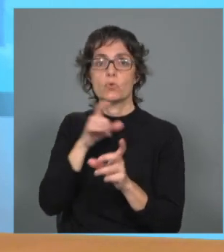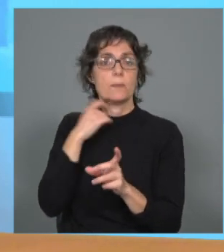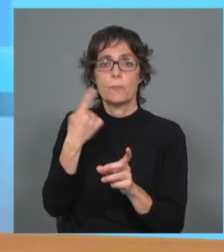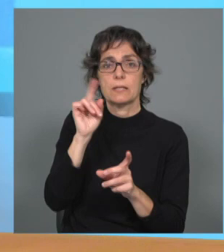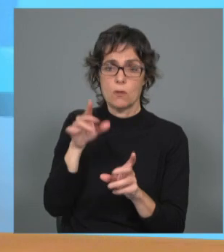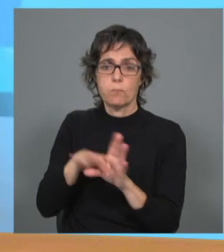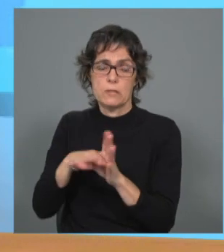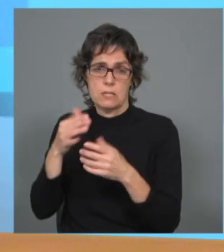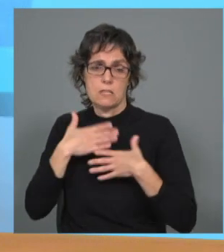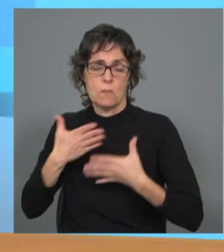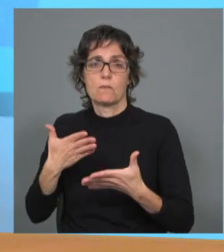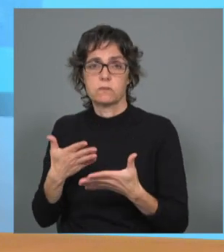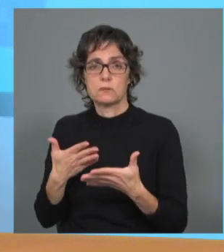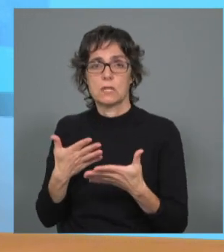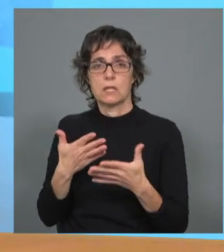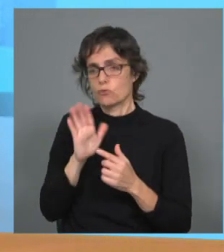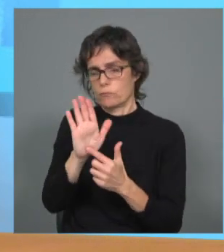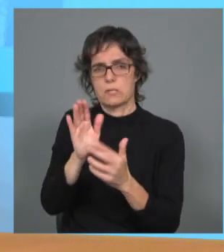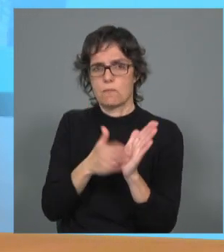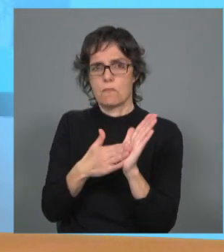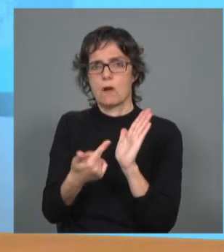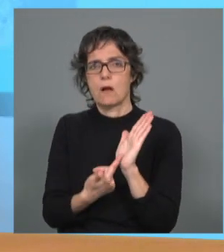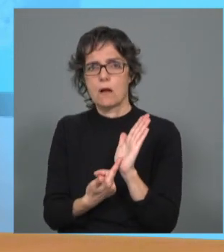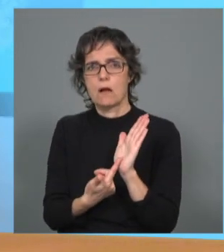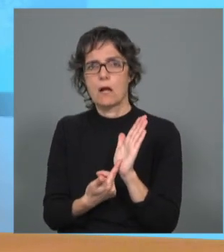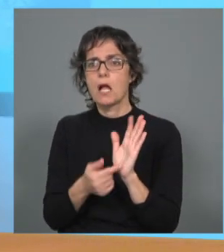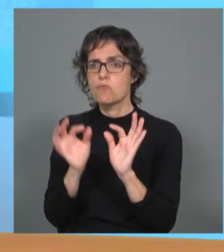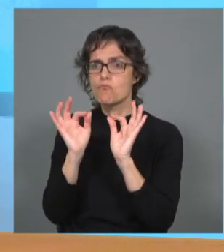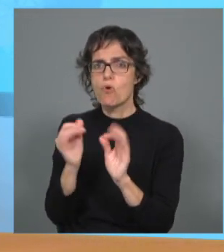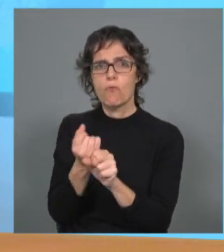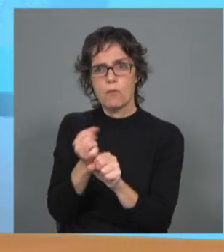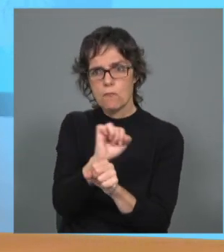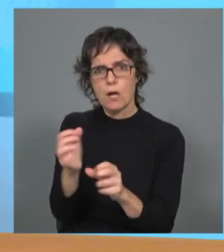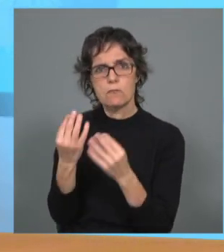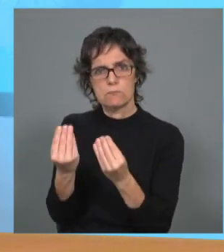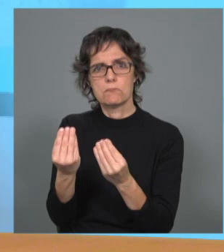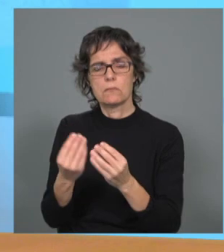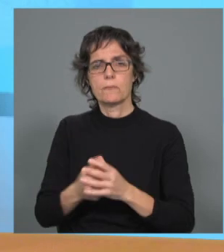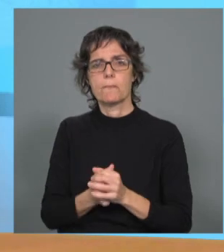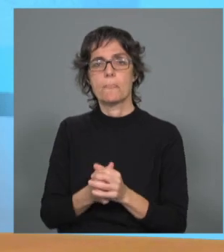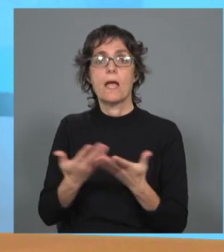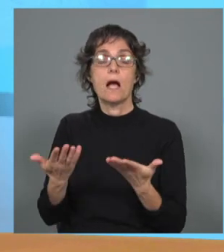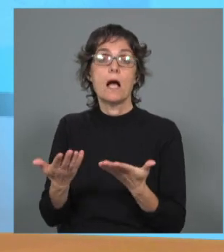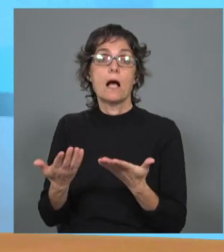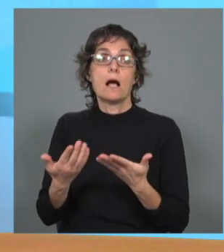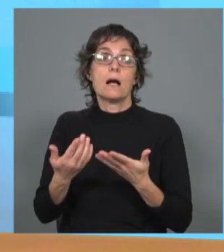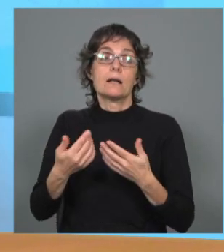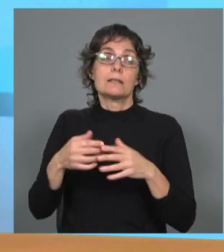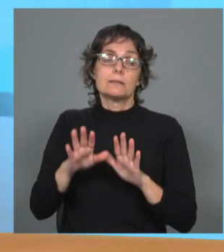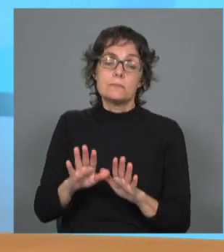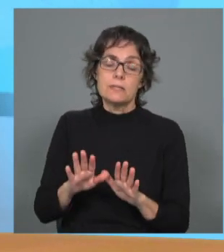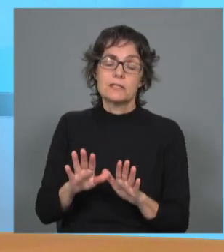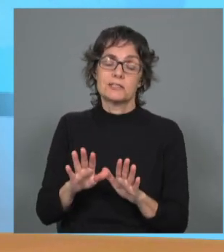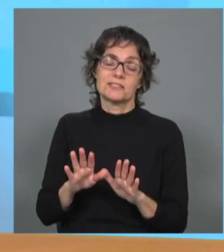pastoral, que efetivamente funcionam e funcionam muito, muito bem. Contudo, será sempre